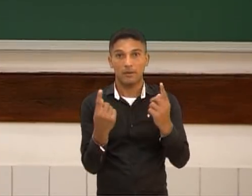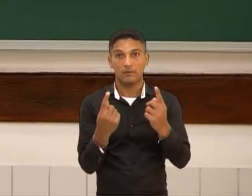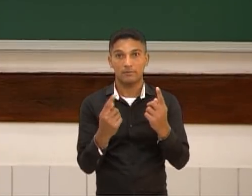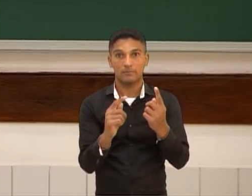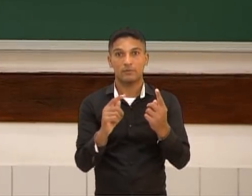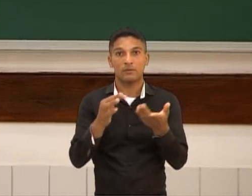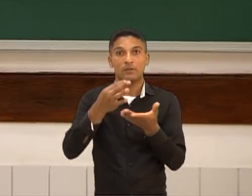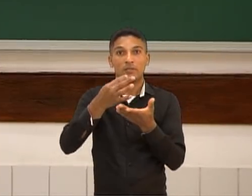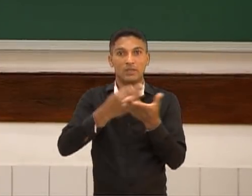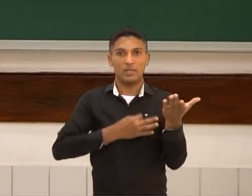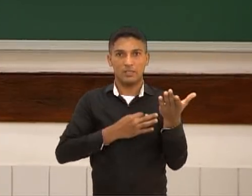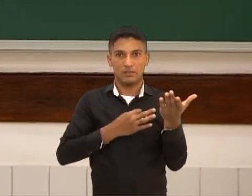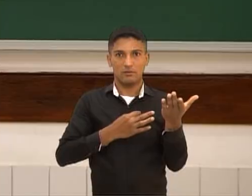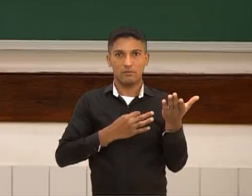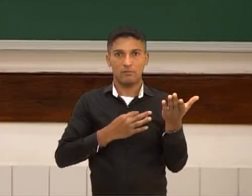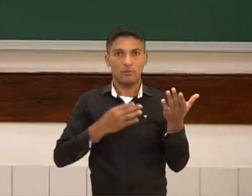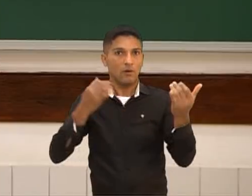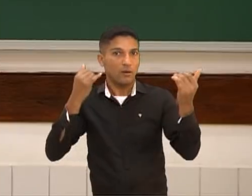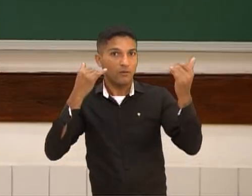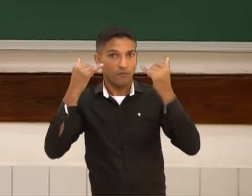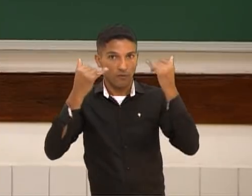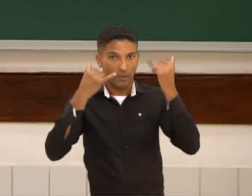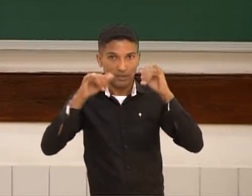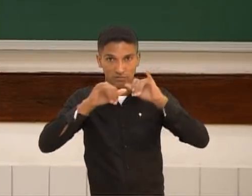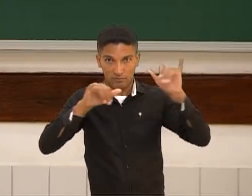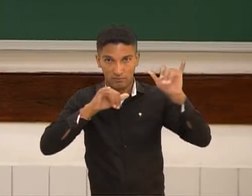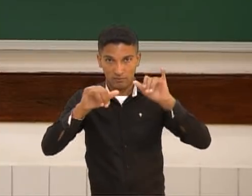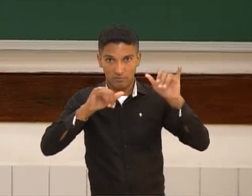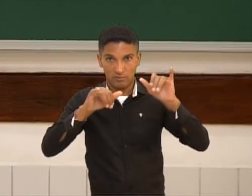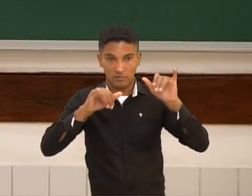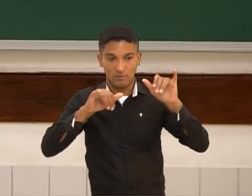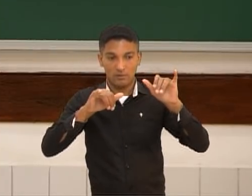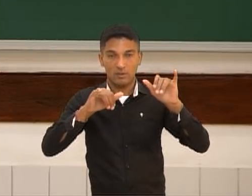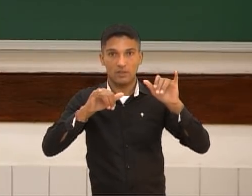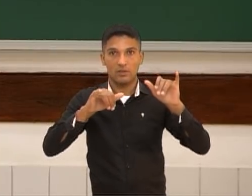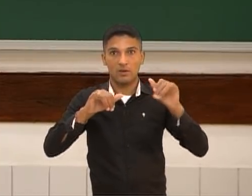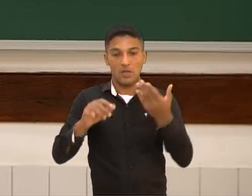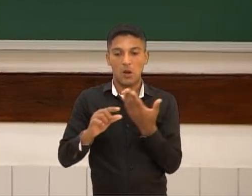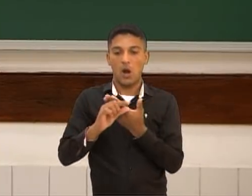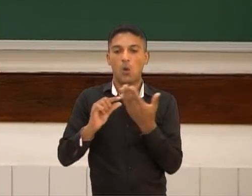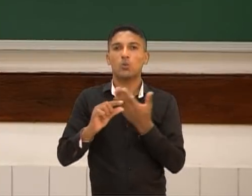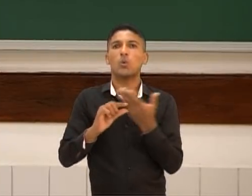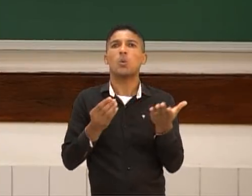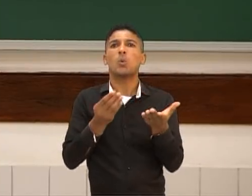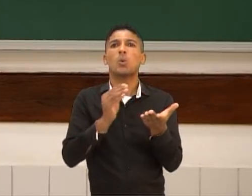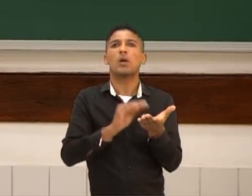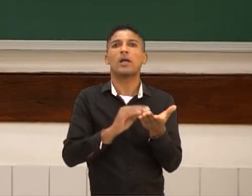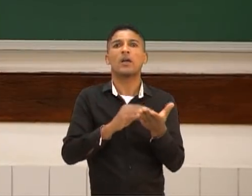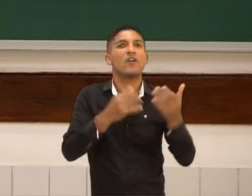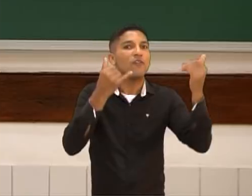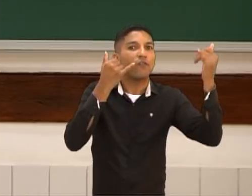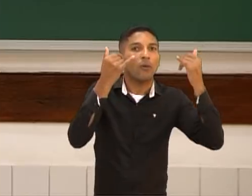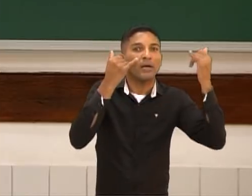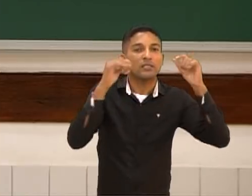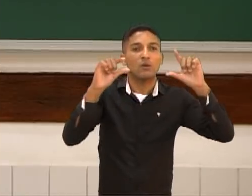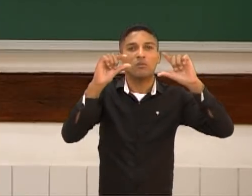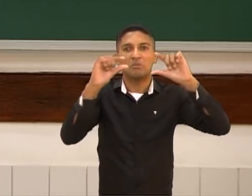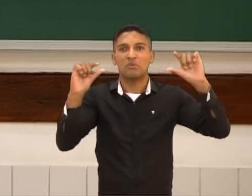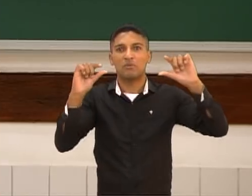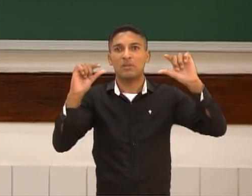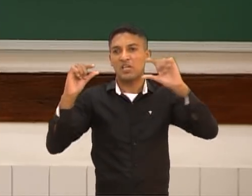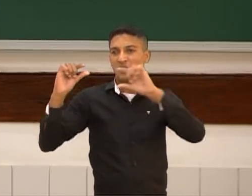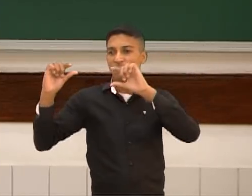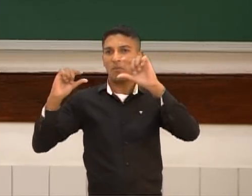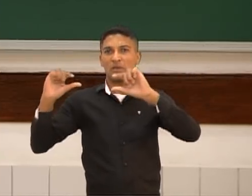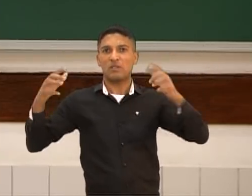tentando adivinhar qual foi o sentido tentado produzir pelo autor naquele determinado enunciado. Então, a linguagem tem que ser bem